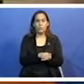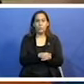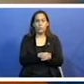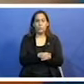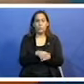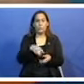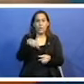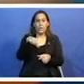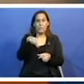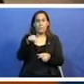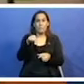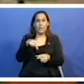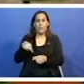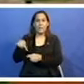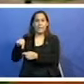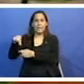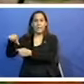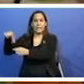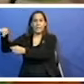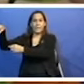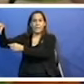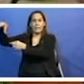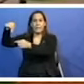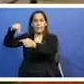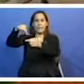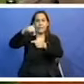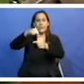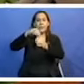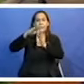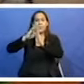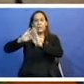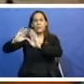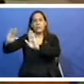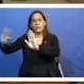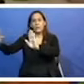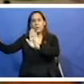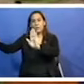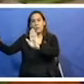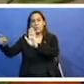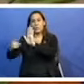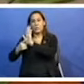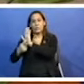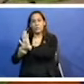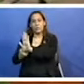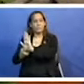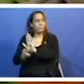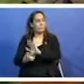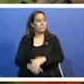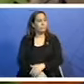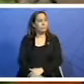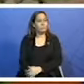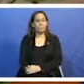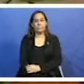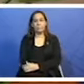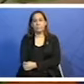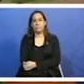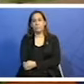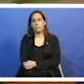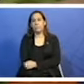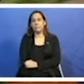E depois eles fazem um varal, tá? Como se fosse cordas. E coloca lá com prendedor mesmo,